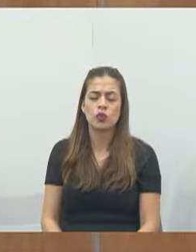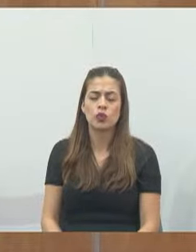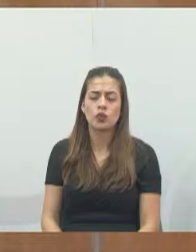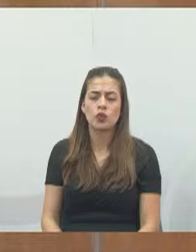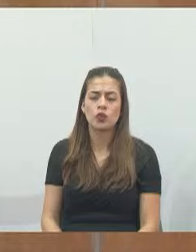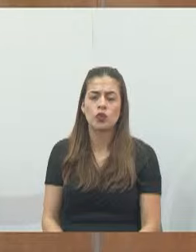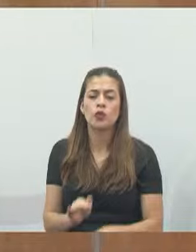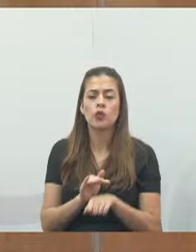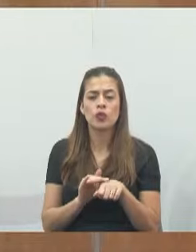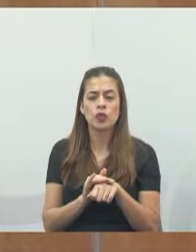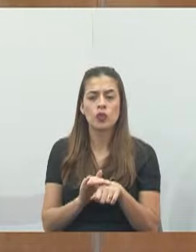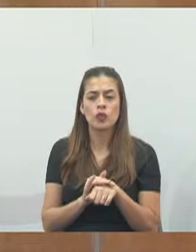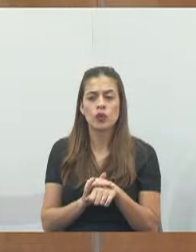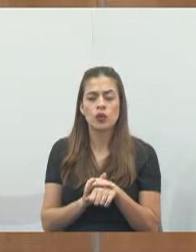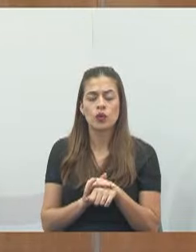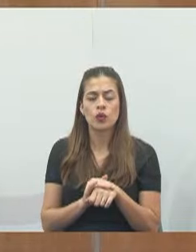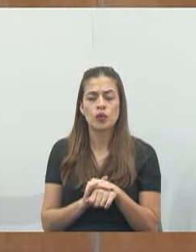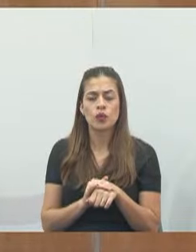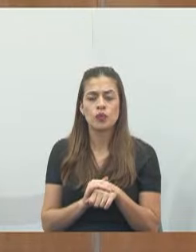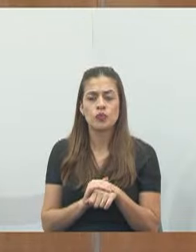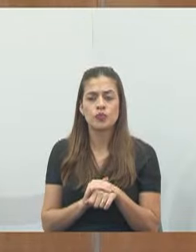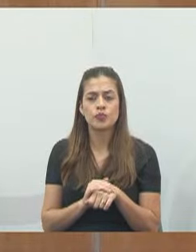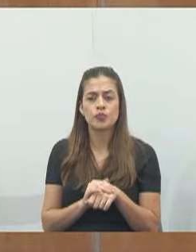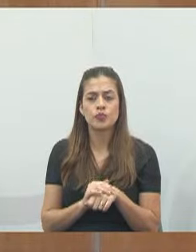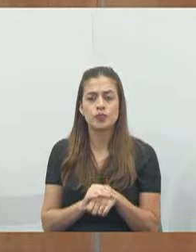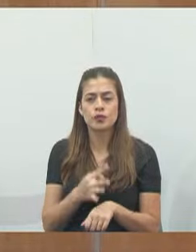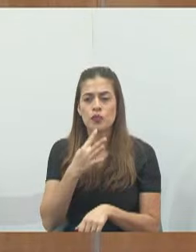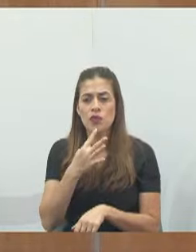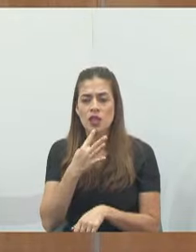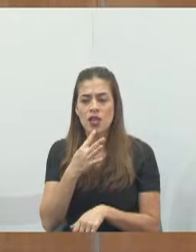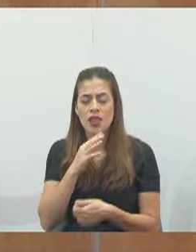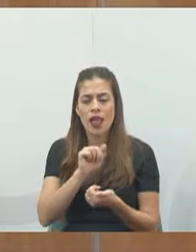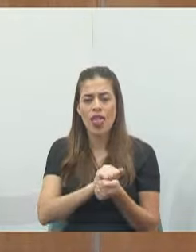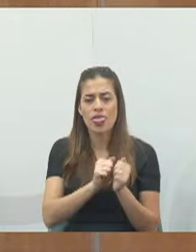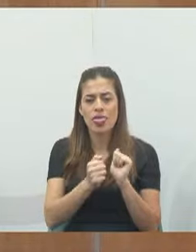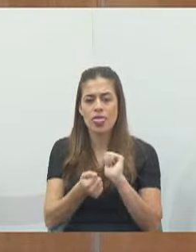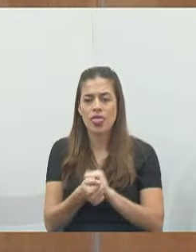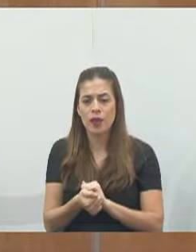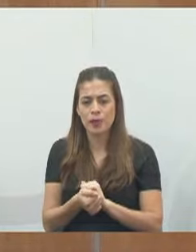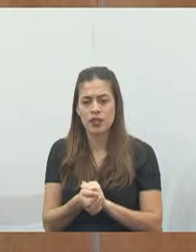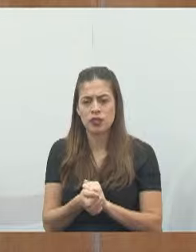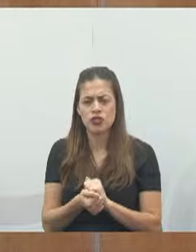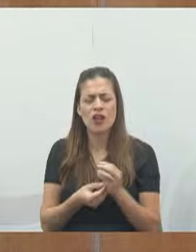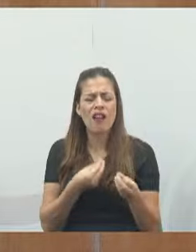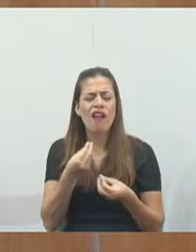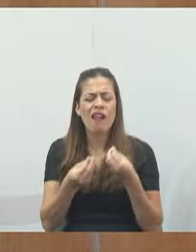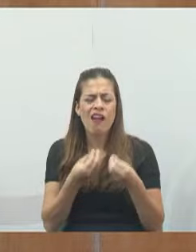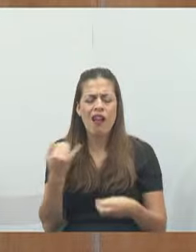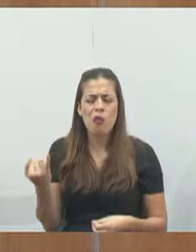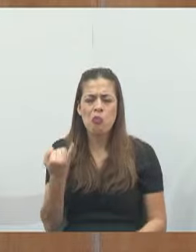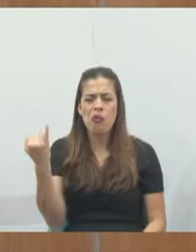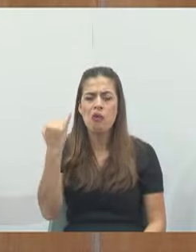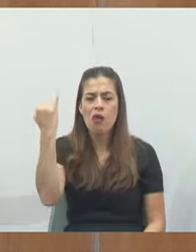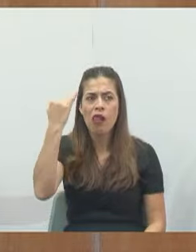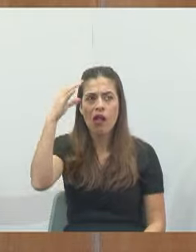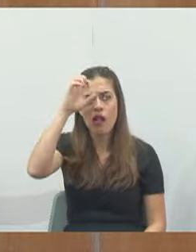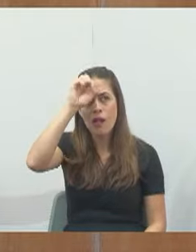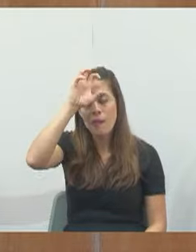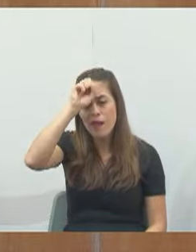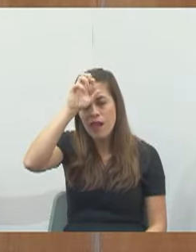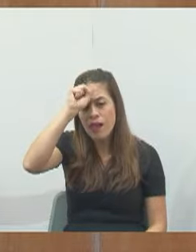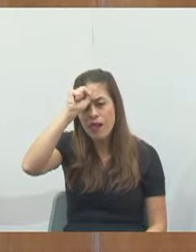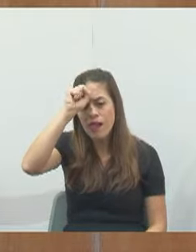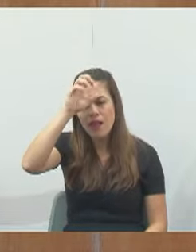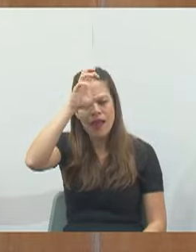nós conversamos sobre a competência adaptativa, né? O como que é importante aprender a